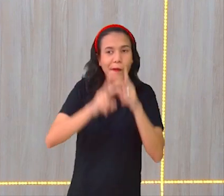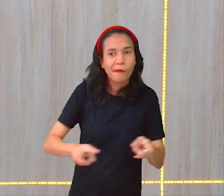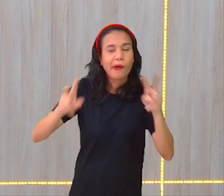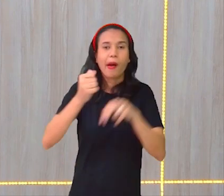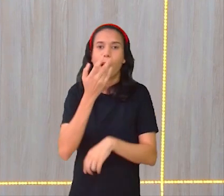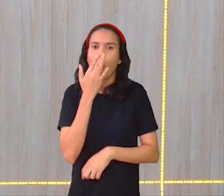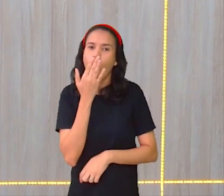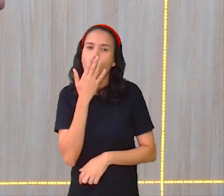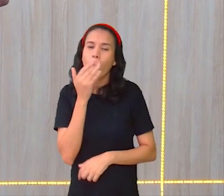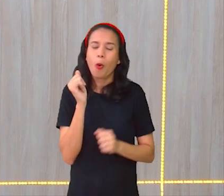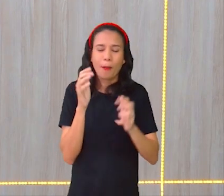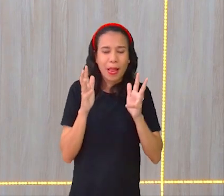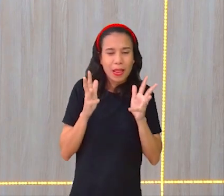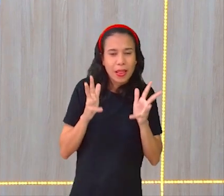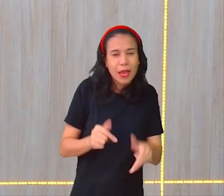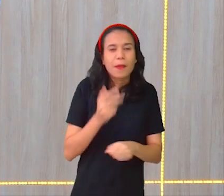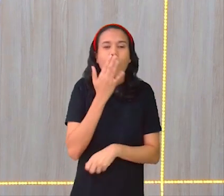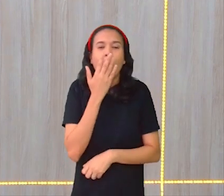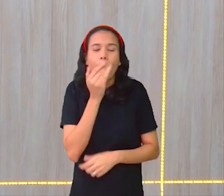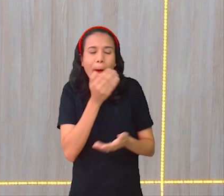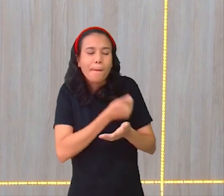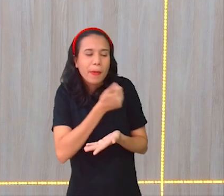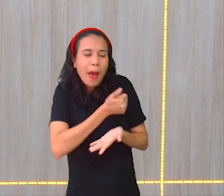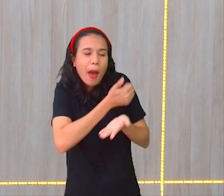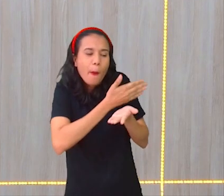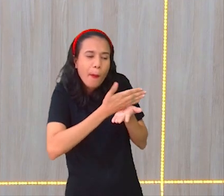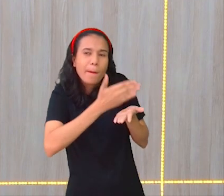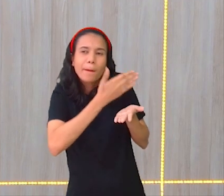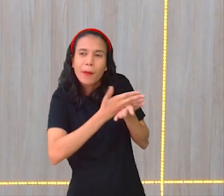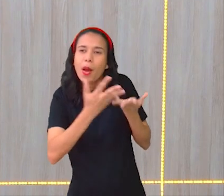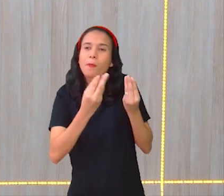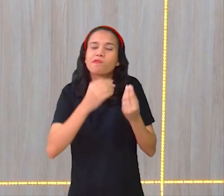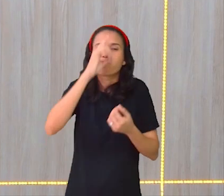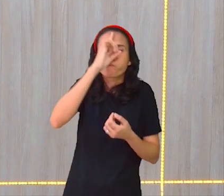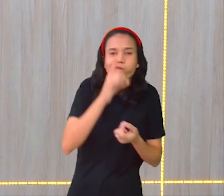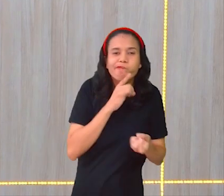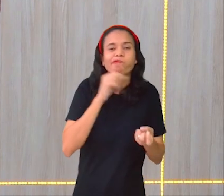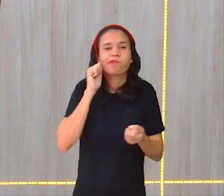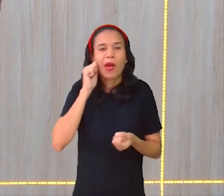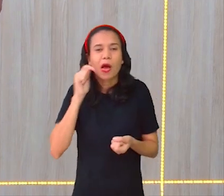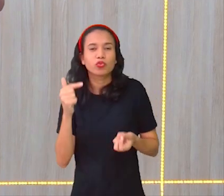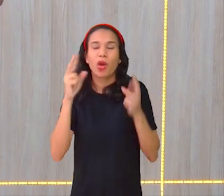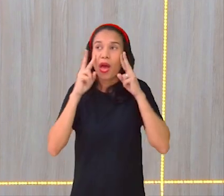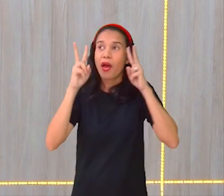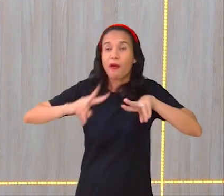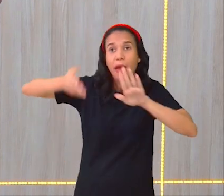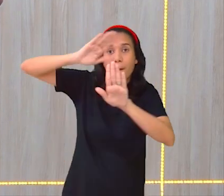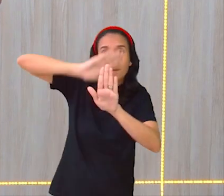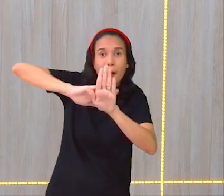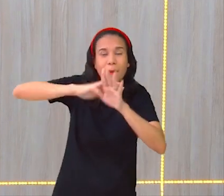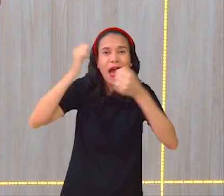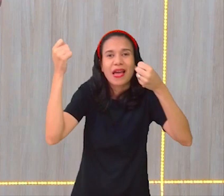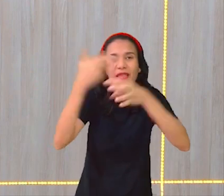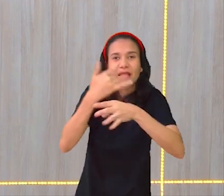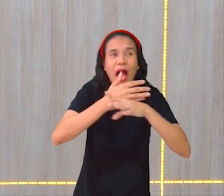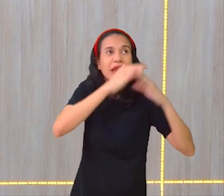cores mais puras, cores primárias, né? Ele já traz um pouco da urbanidade, com as